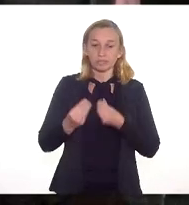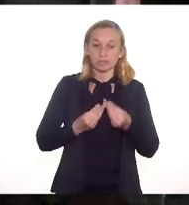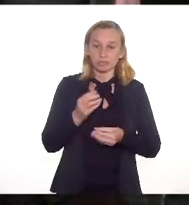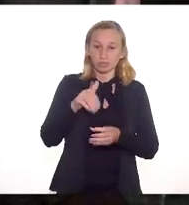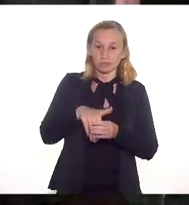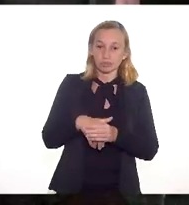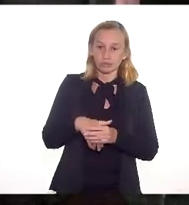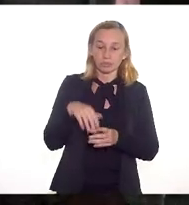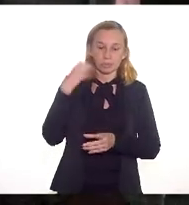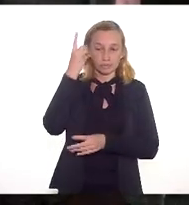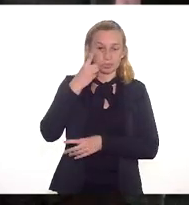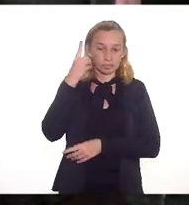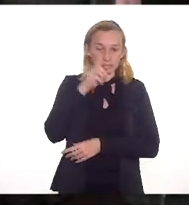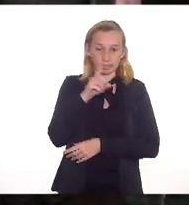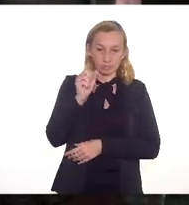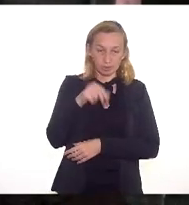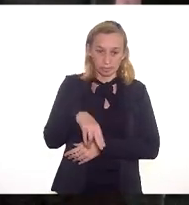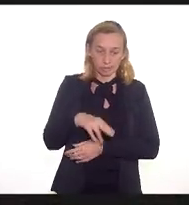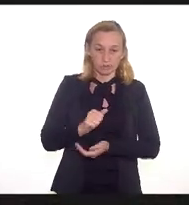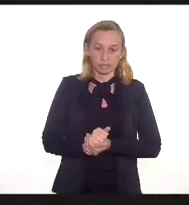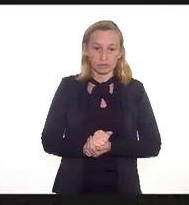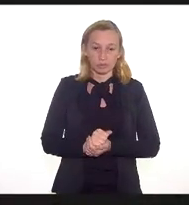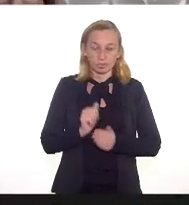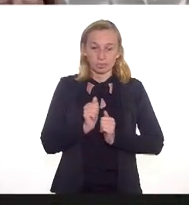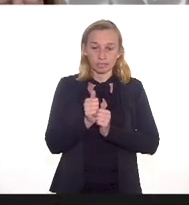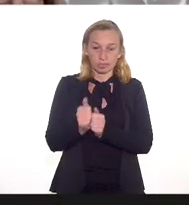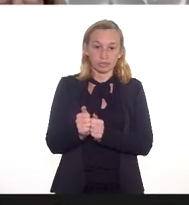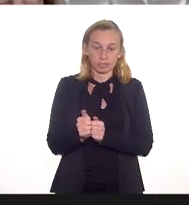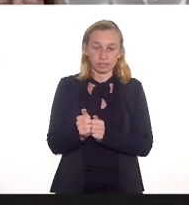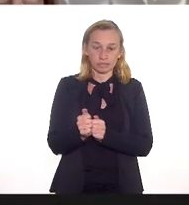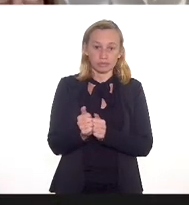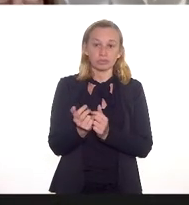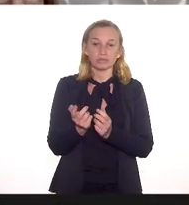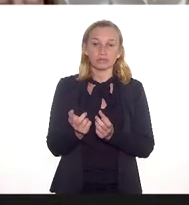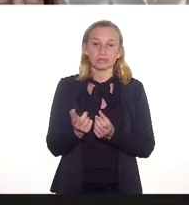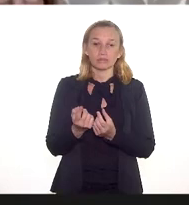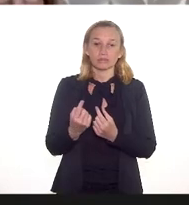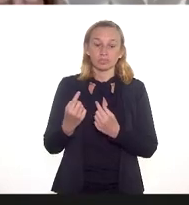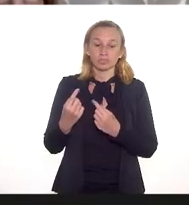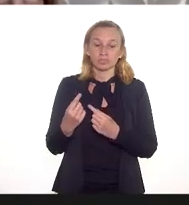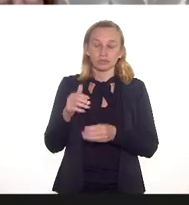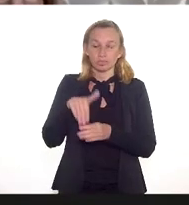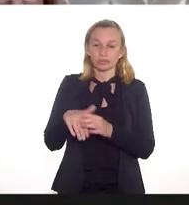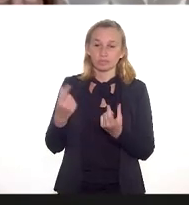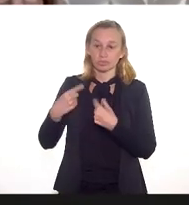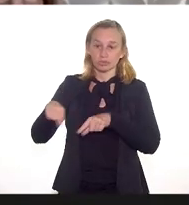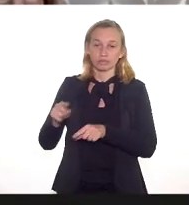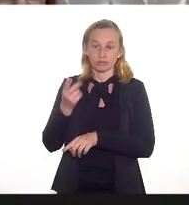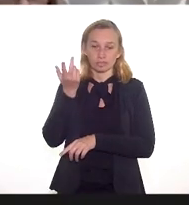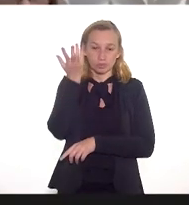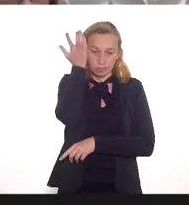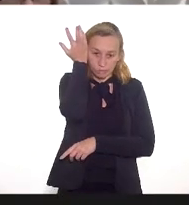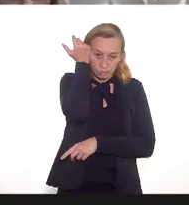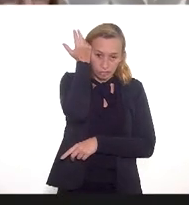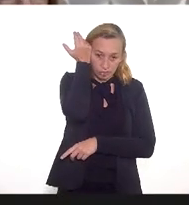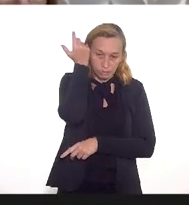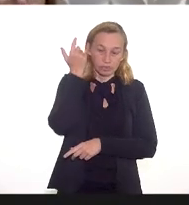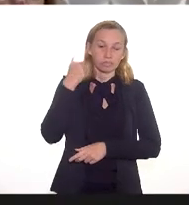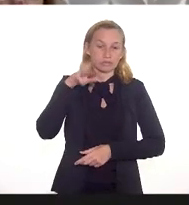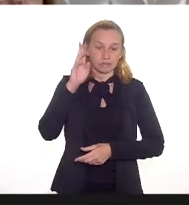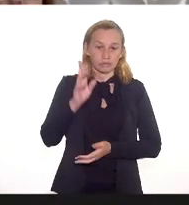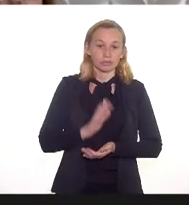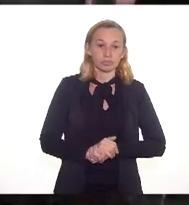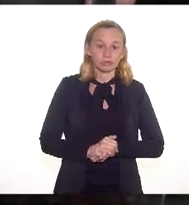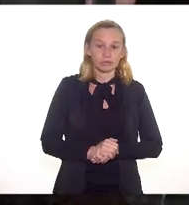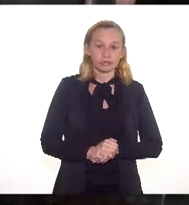Zeidan? Voto acompanhando o voto divergente do deputado Eliomar Coelho. Senhor presidente, o senhor